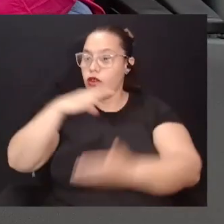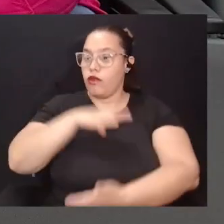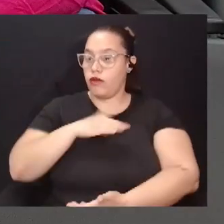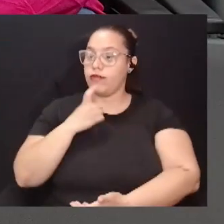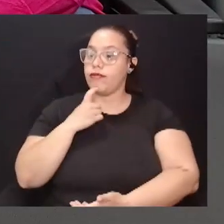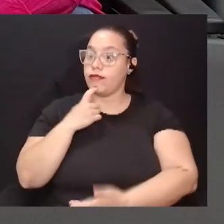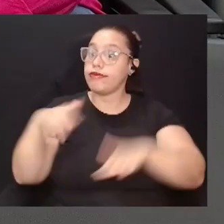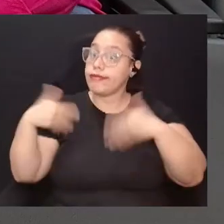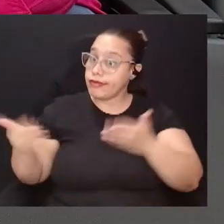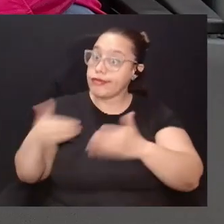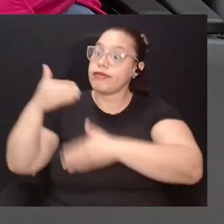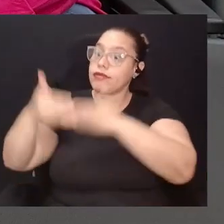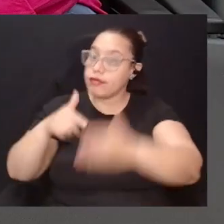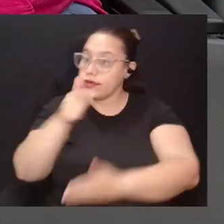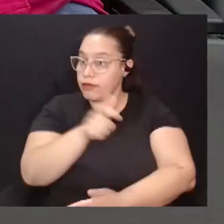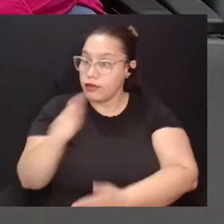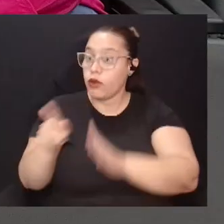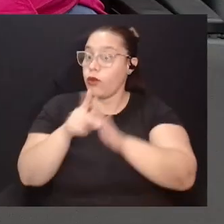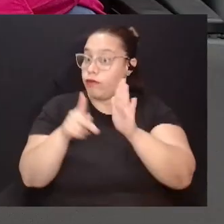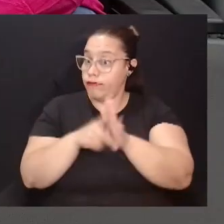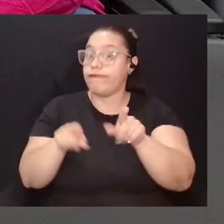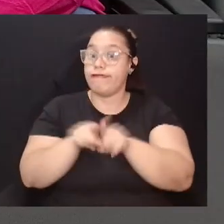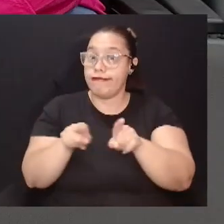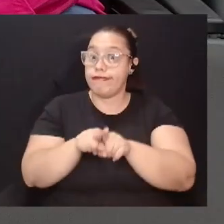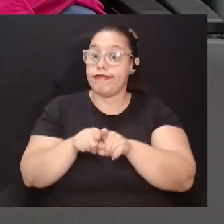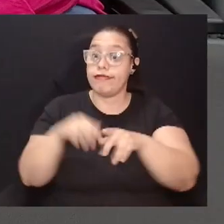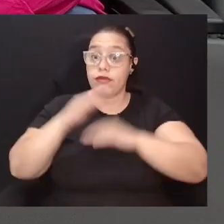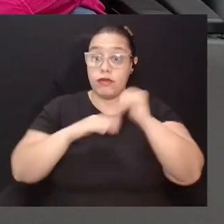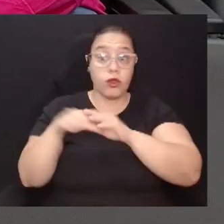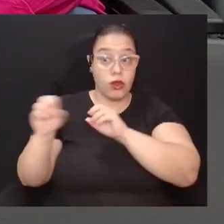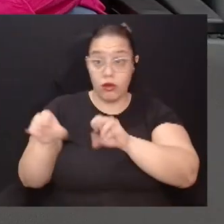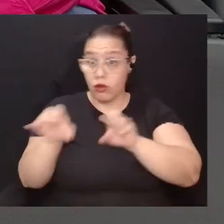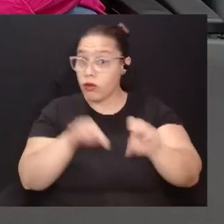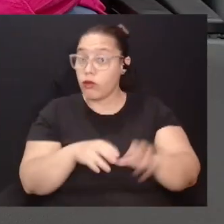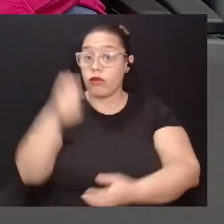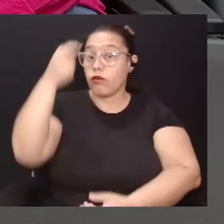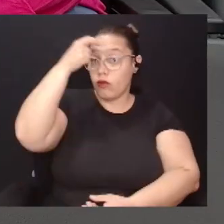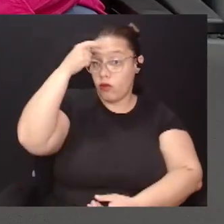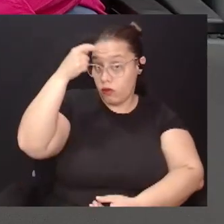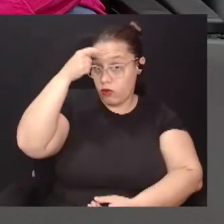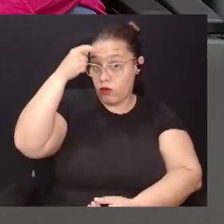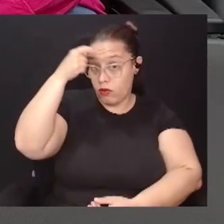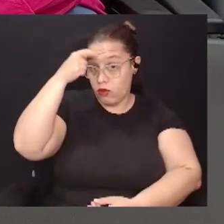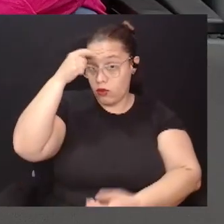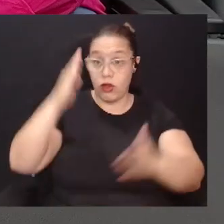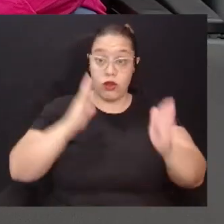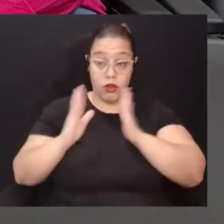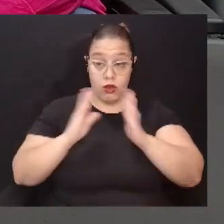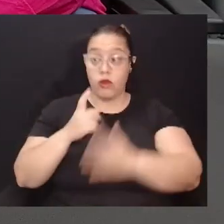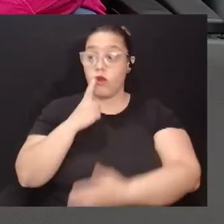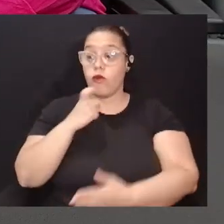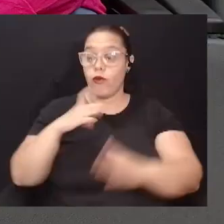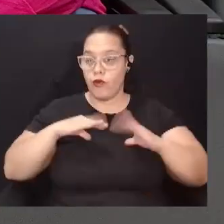da cidade, e isso acaba levando para outros projetos também, né, ações educativas, de conscientização nesse período